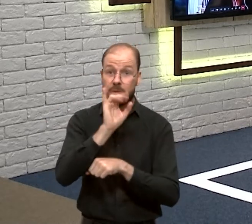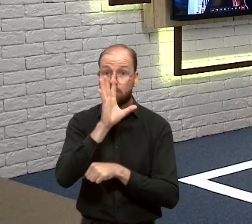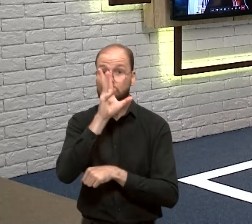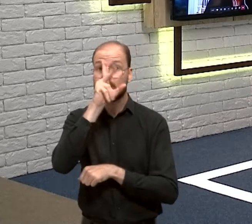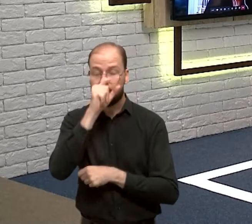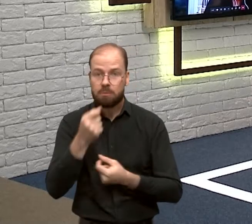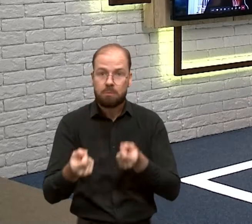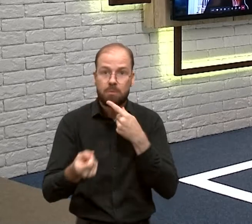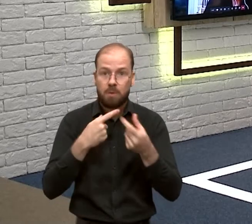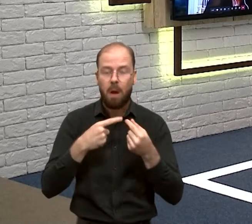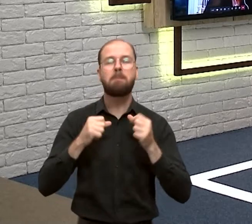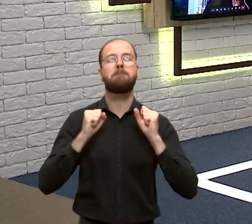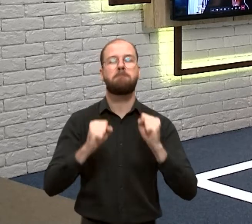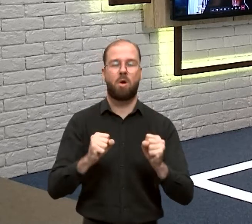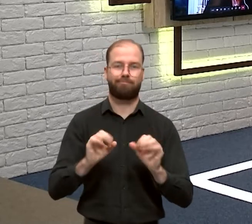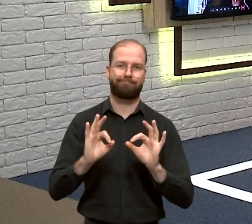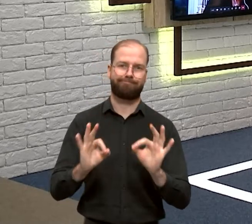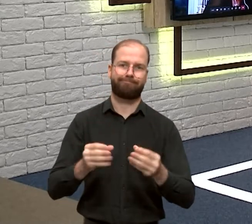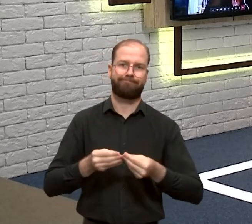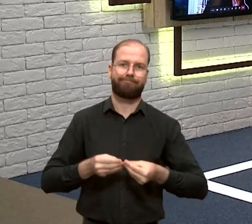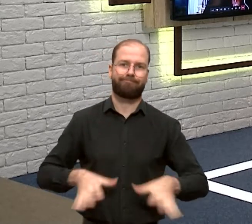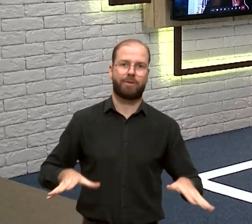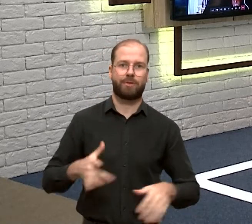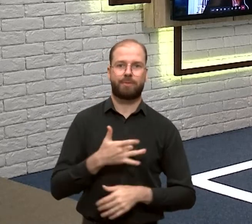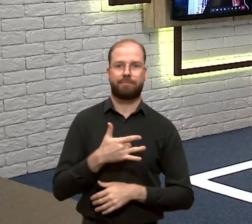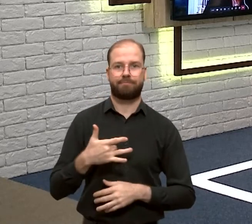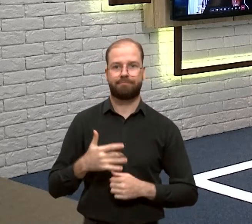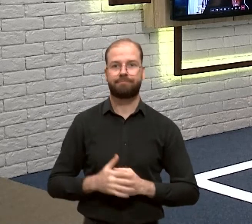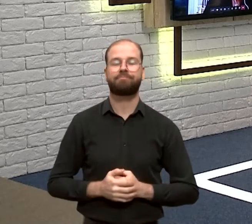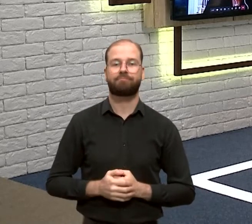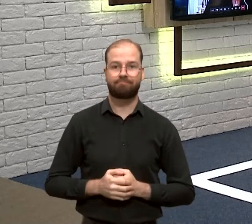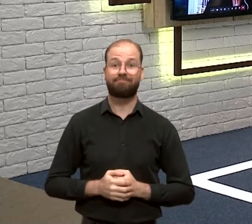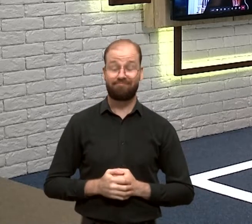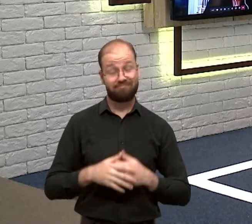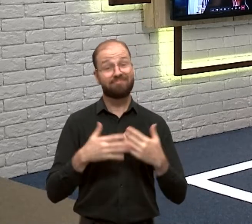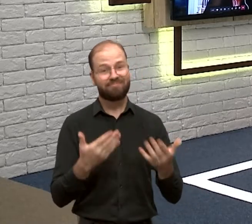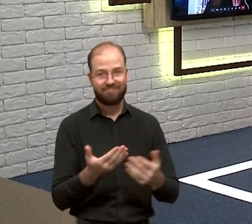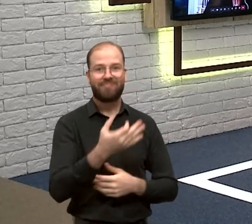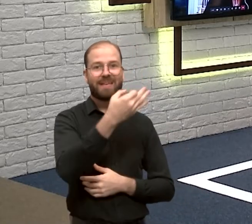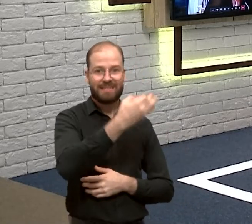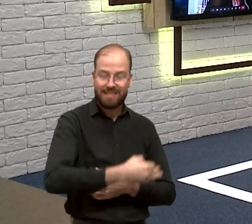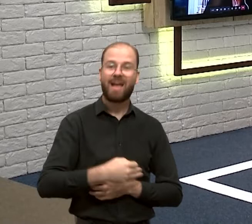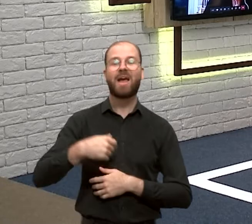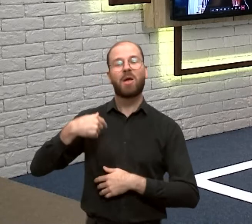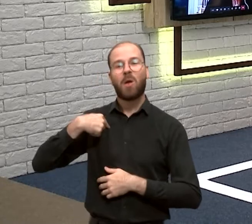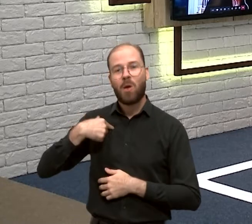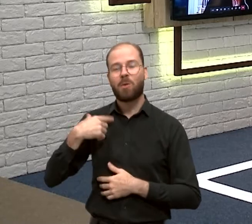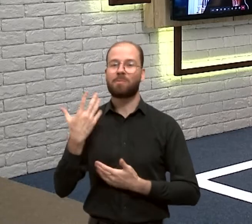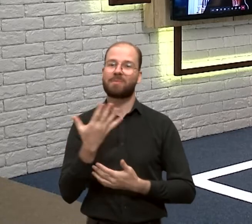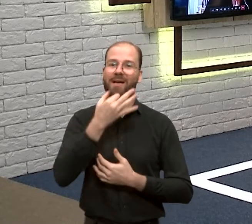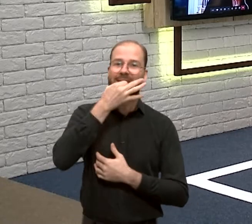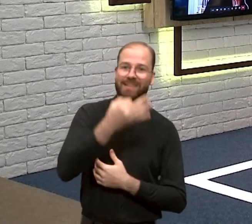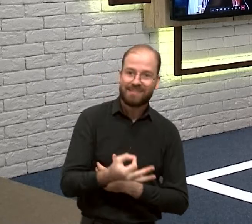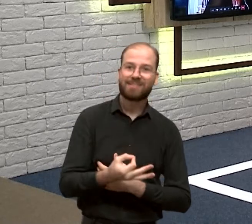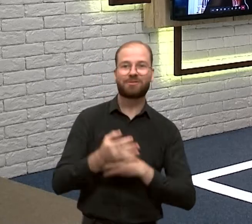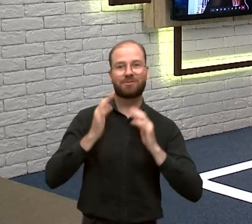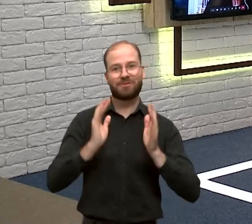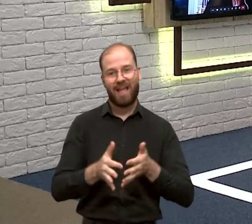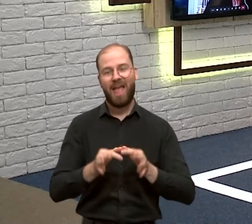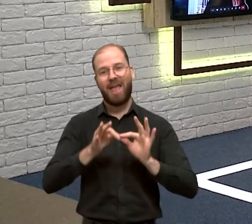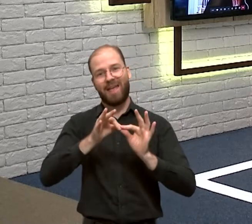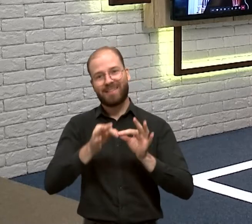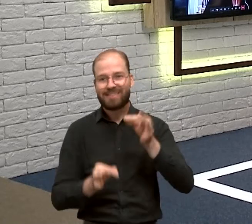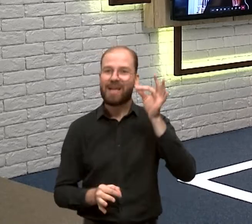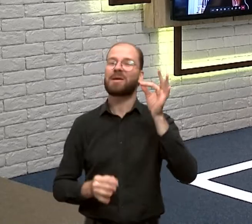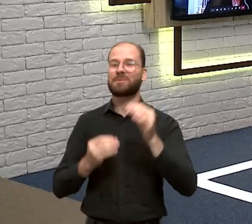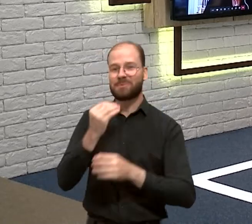automedicação, tá? Tá certo, professora. Esse assunto acho que renderia mais algumas questões, algumas dúvidas, mas tenho que encerrar com a senhora.